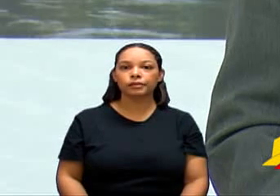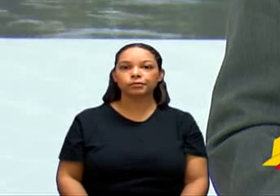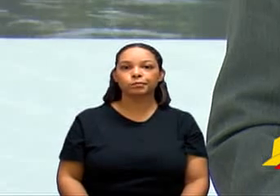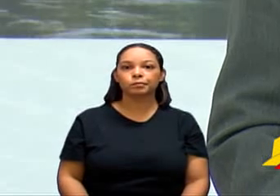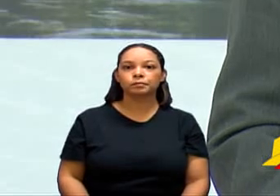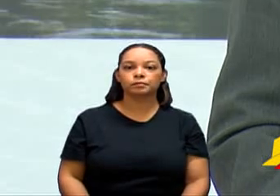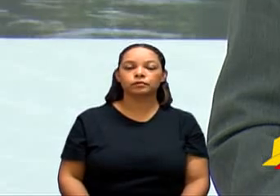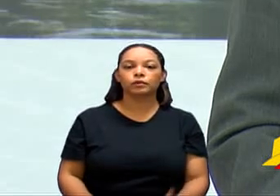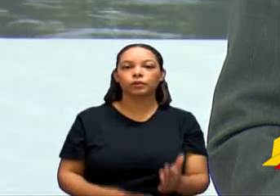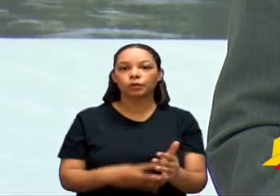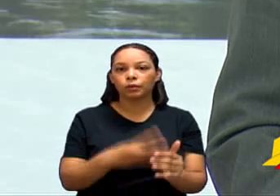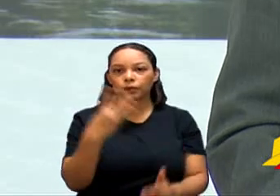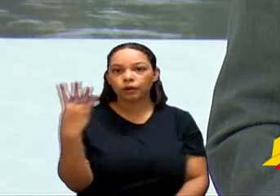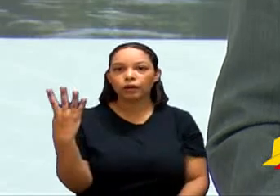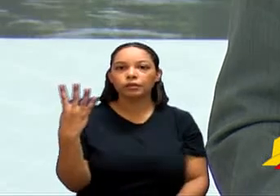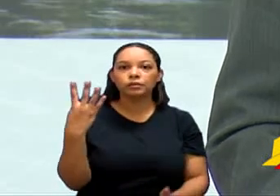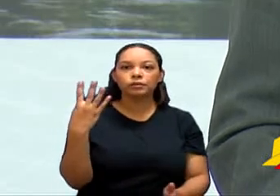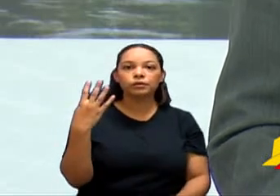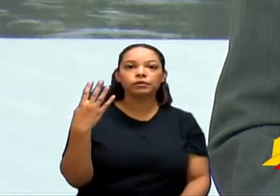Artigo 4º, a doação fará